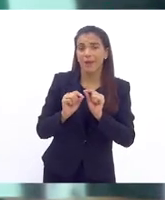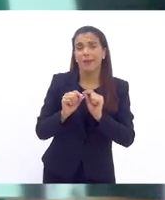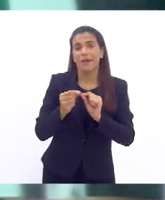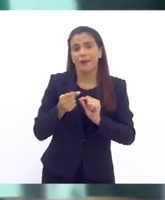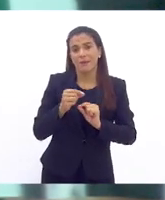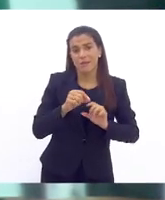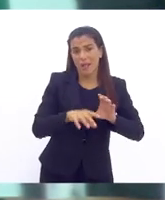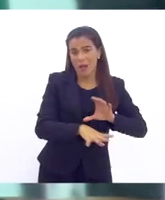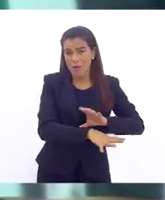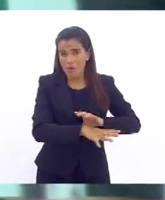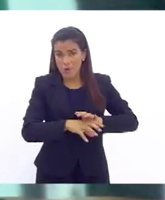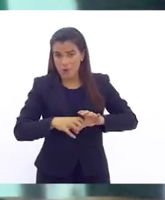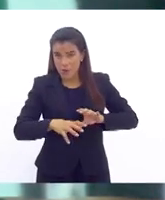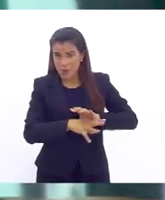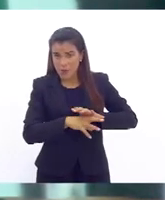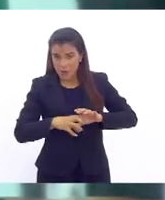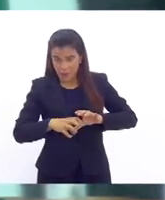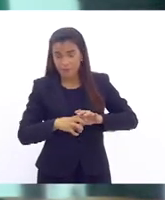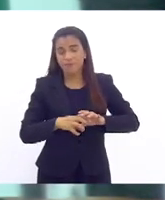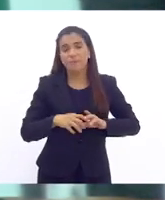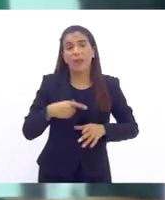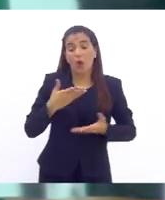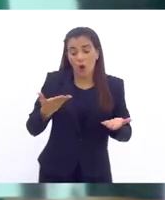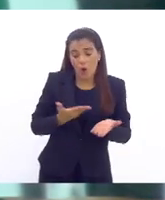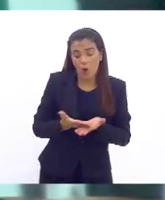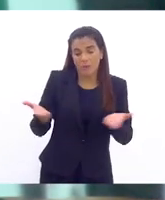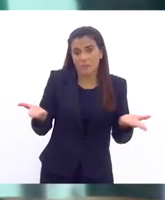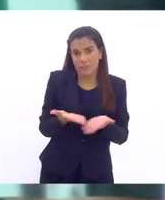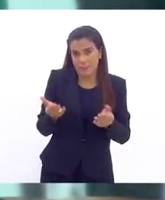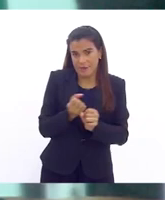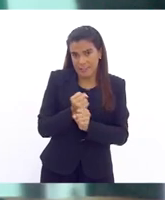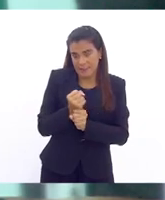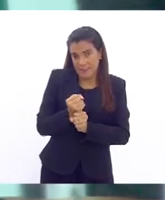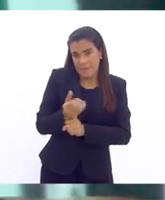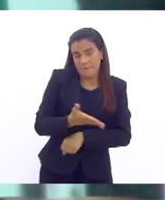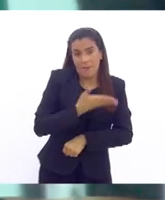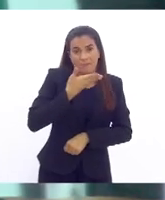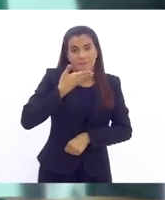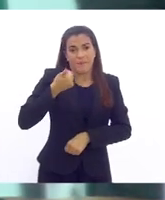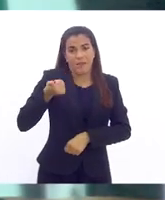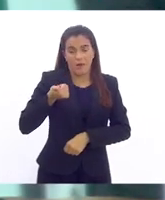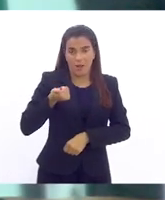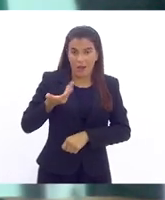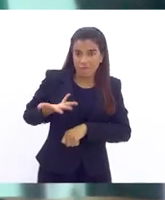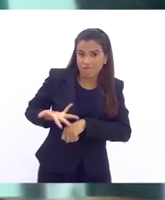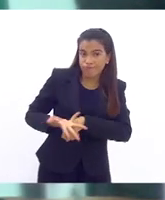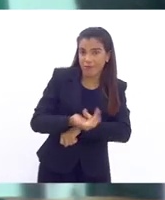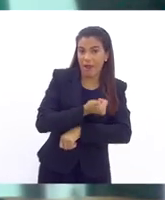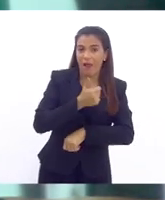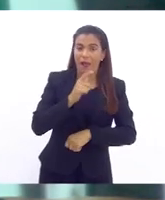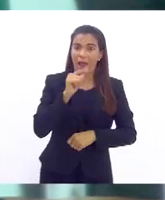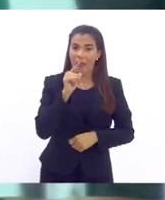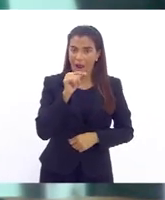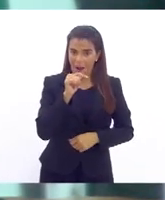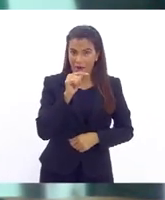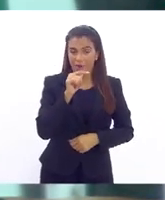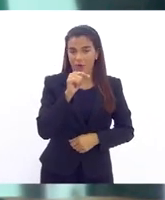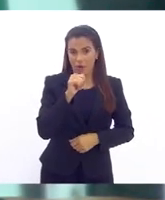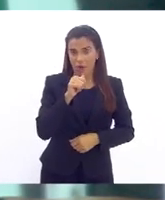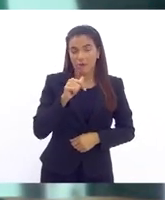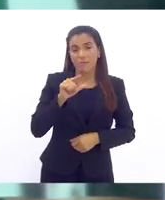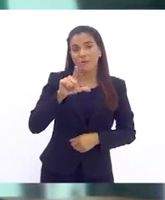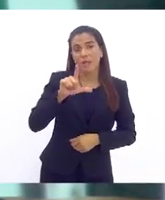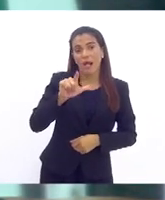e vai partir para uma lá e para que essa tensão começa esse ano para melhorar a qualidade hídrica de pelo menos 65% da